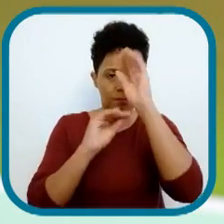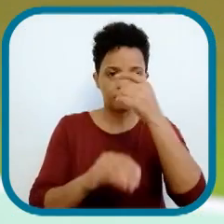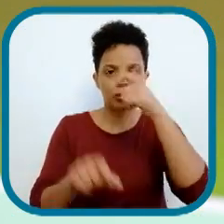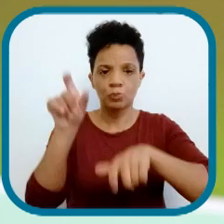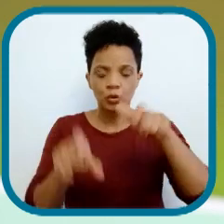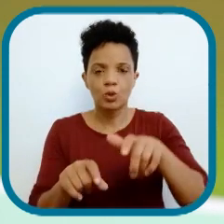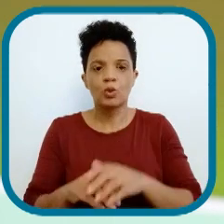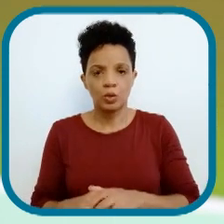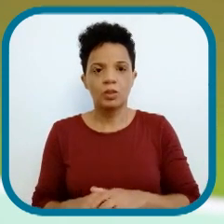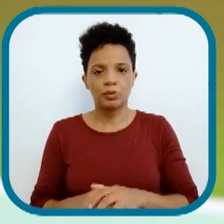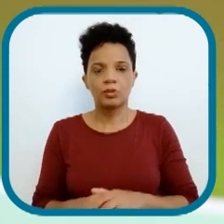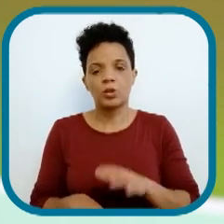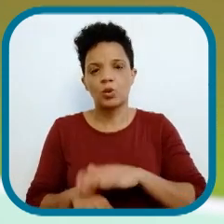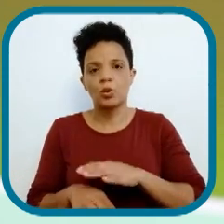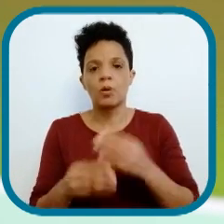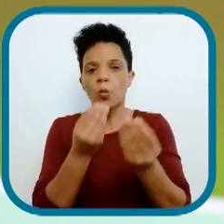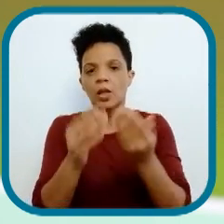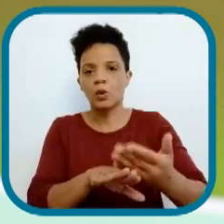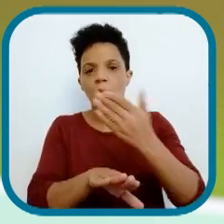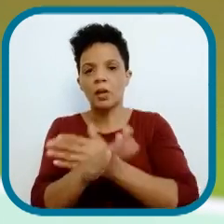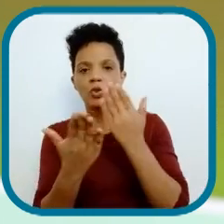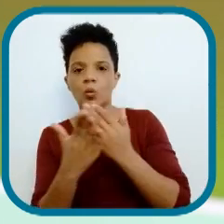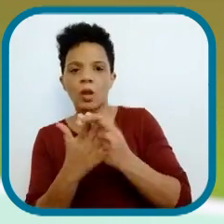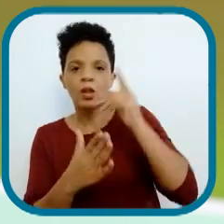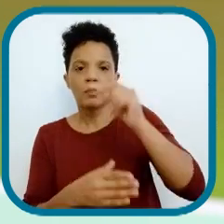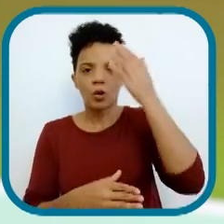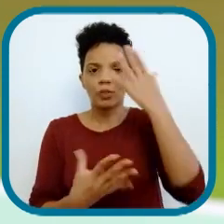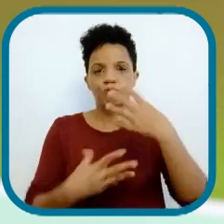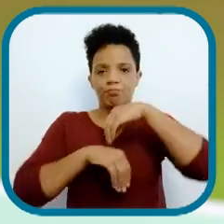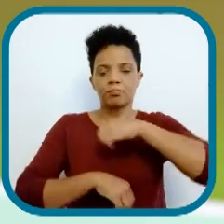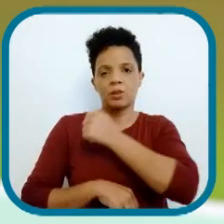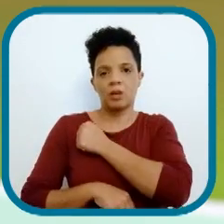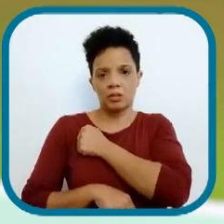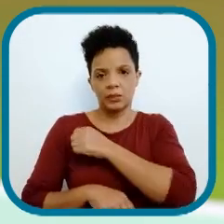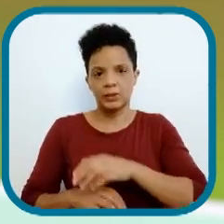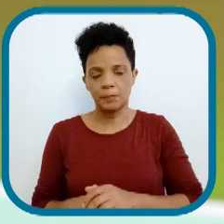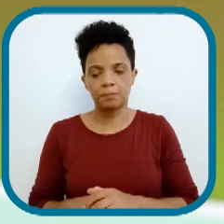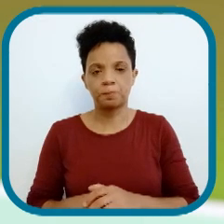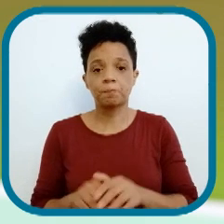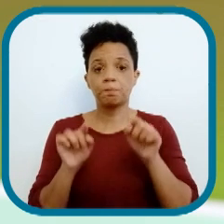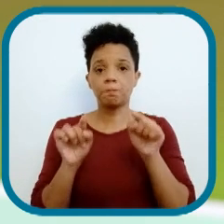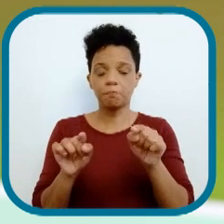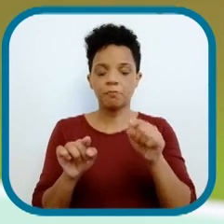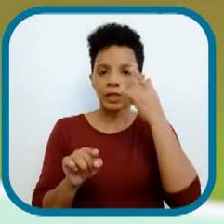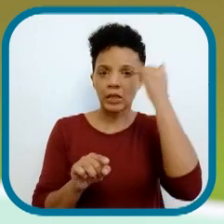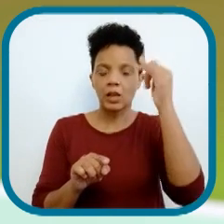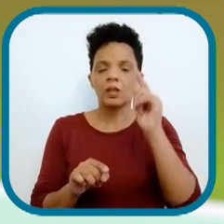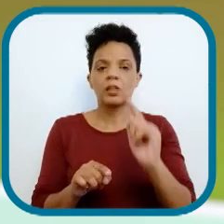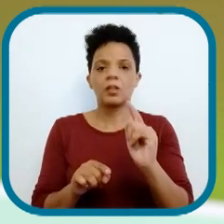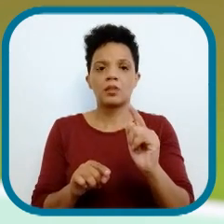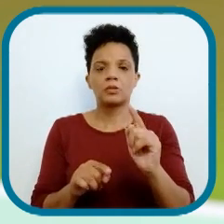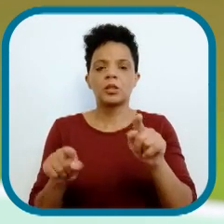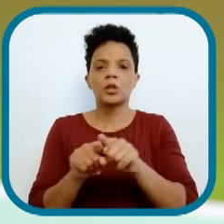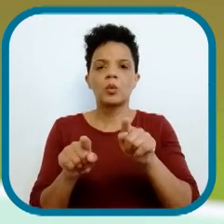muito de trás, peço desculpa, na formação das pessoas, vem desde logo na qualidade do pré-escolar e das próprias competências adquiridas em casa, e, portanto,